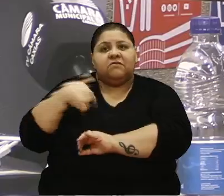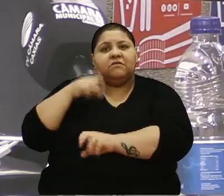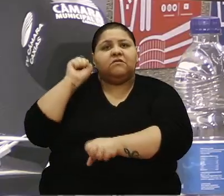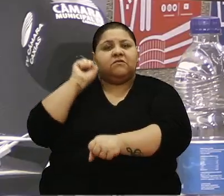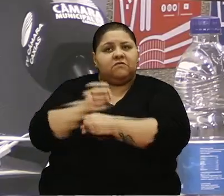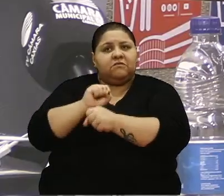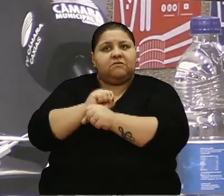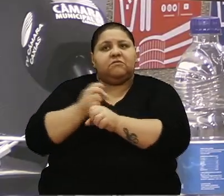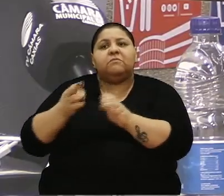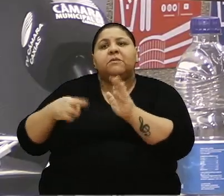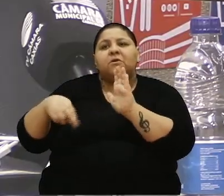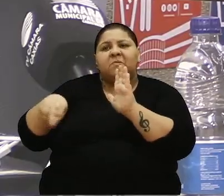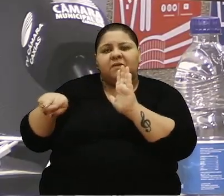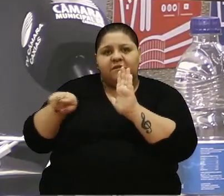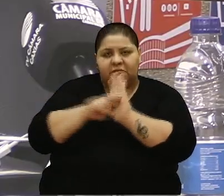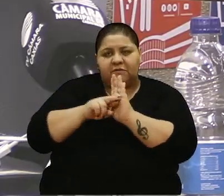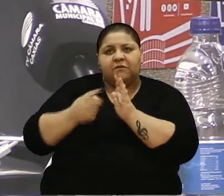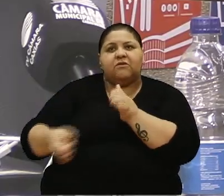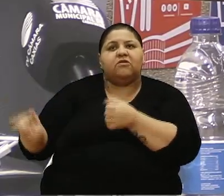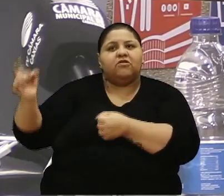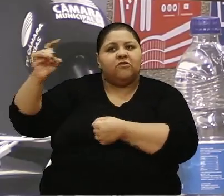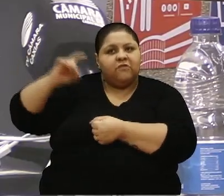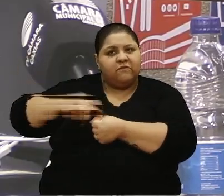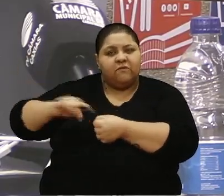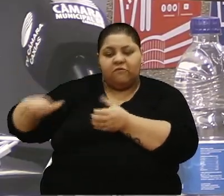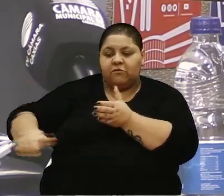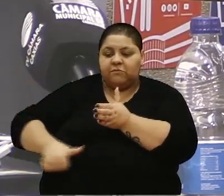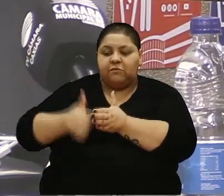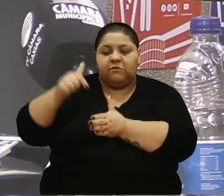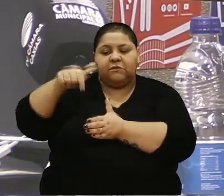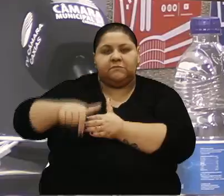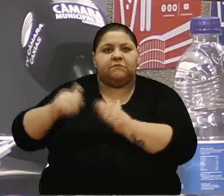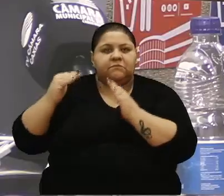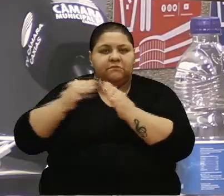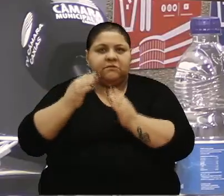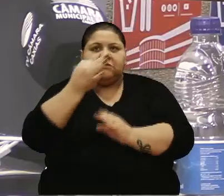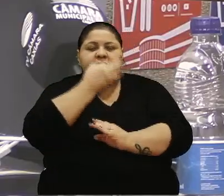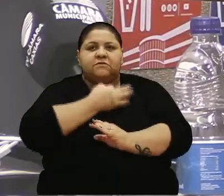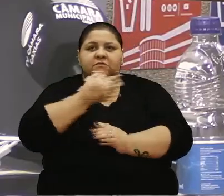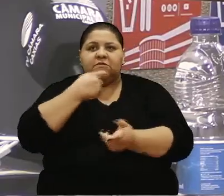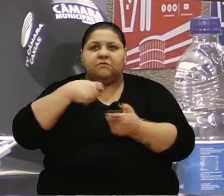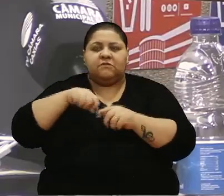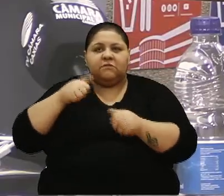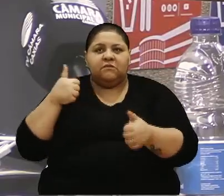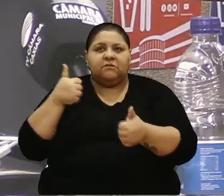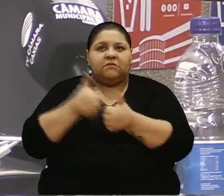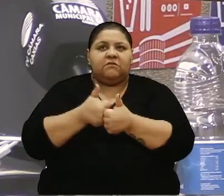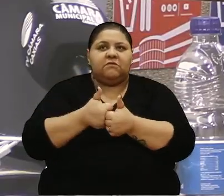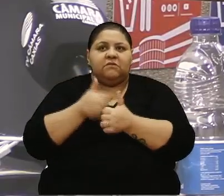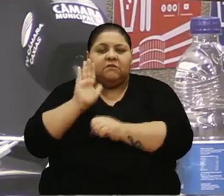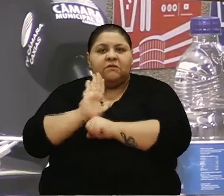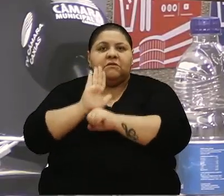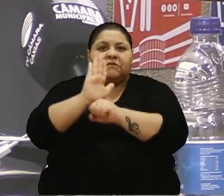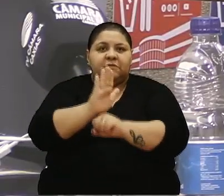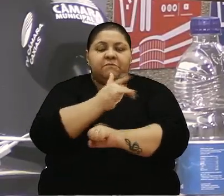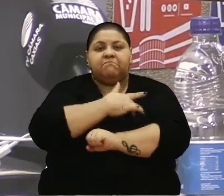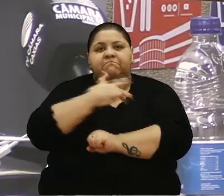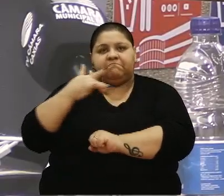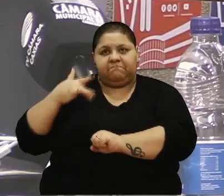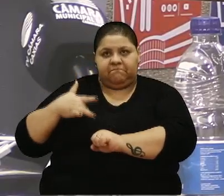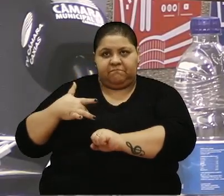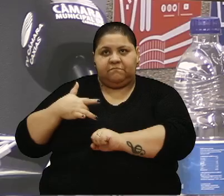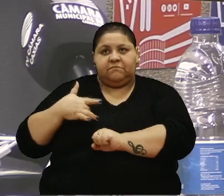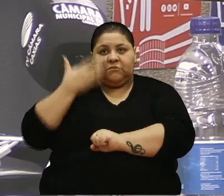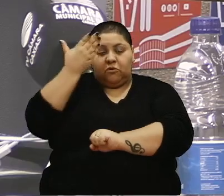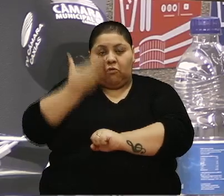pronta recuperação do senhor, que volte revigorado para essa casa. Caxias do Sul precisa do senhor aí para auxiliar na questão de saúde. O senhor